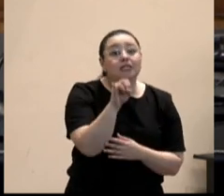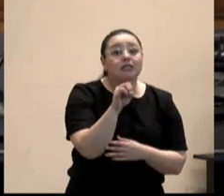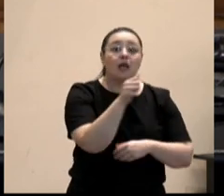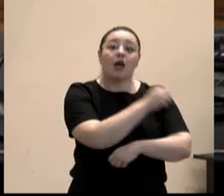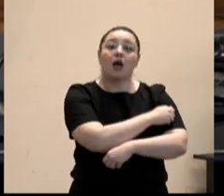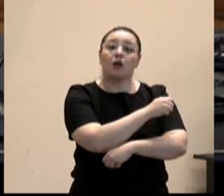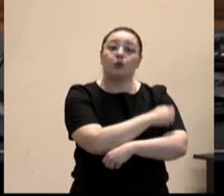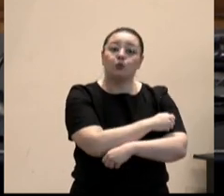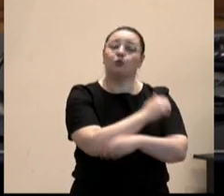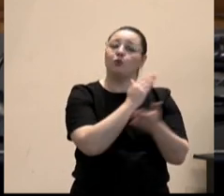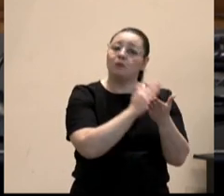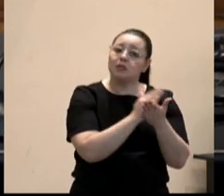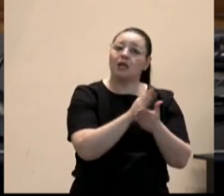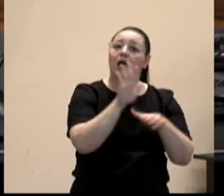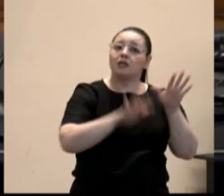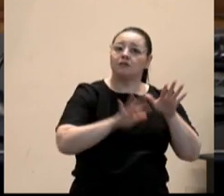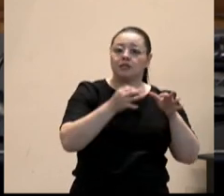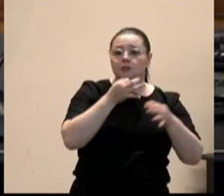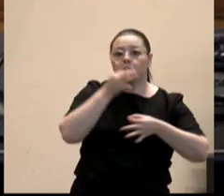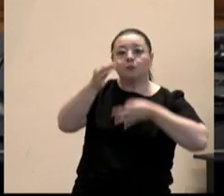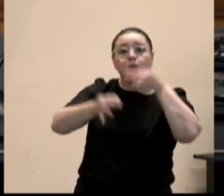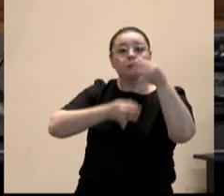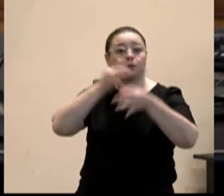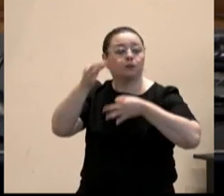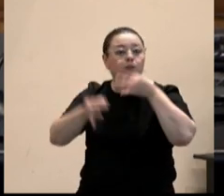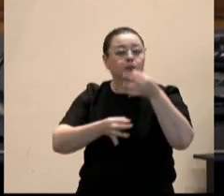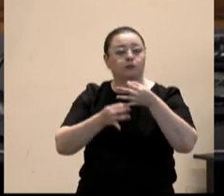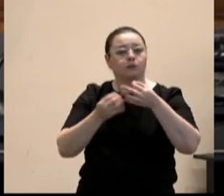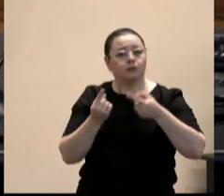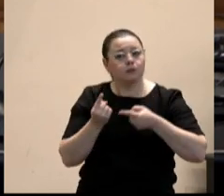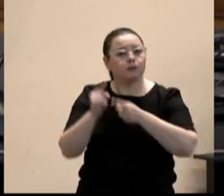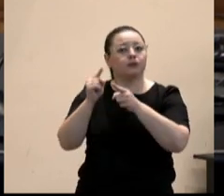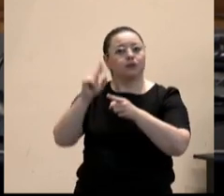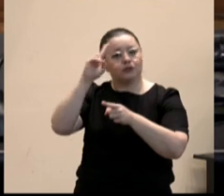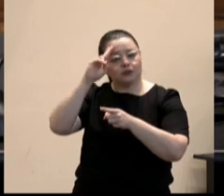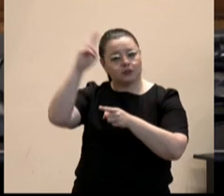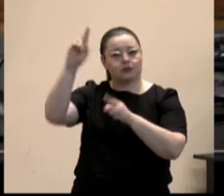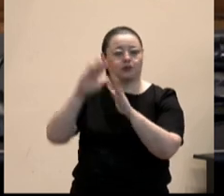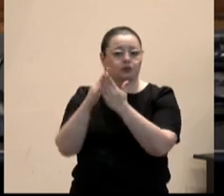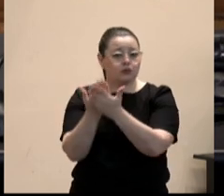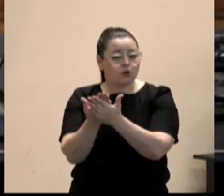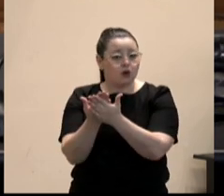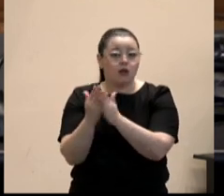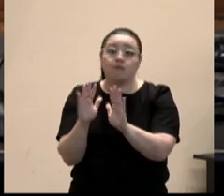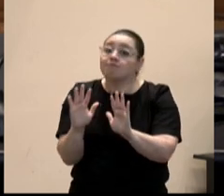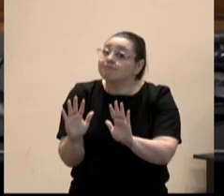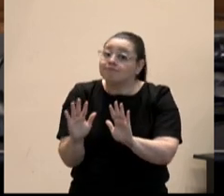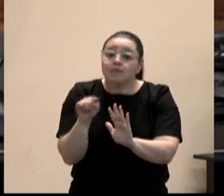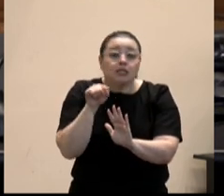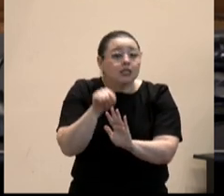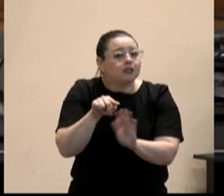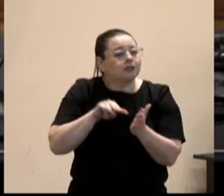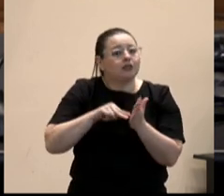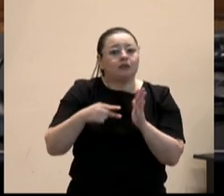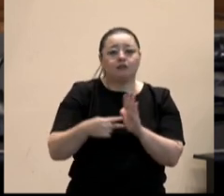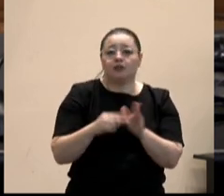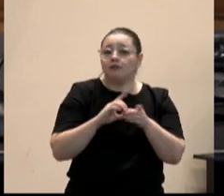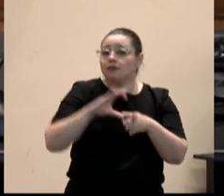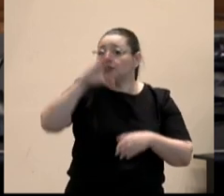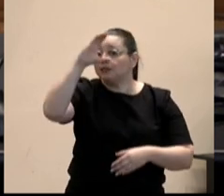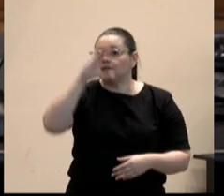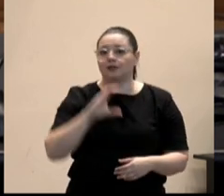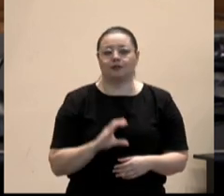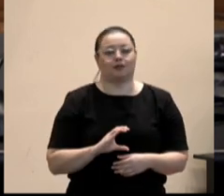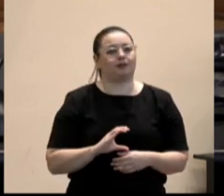momento de questionar a direção da escola, esta é a cidadania que